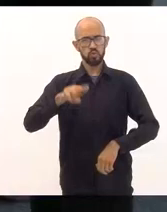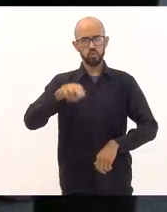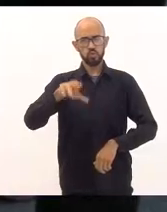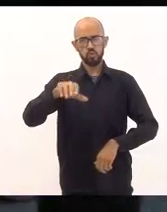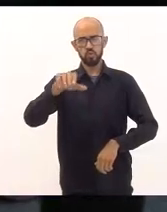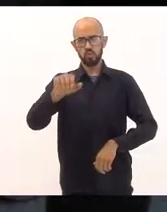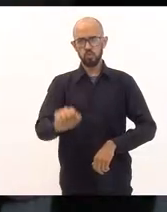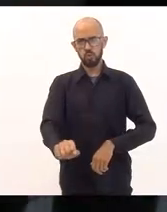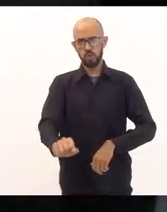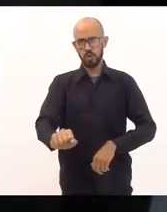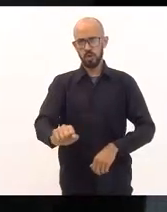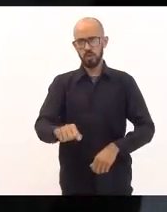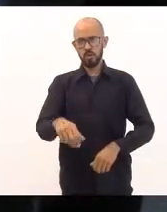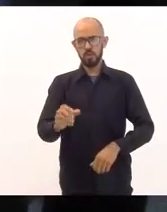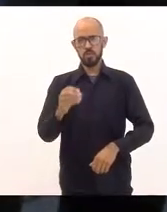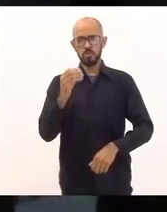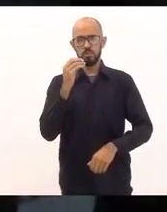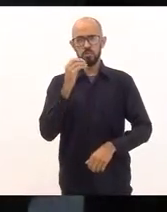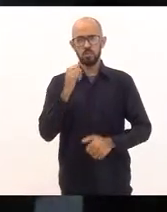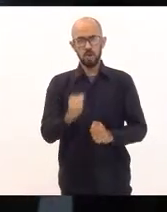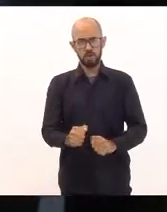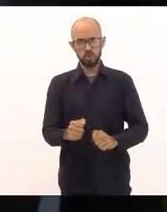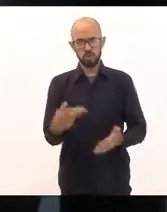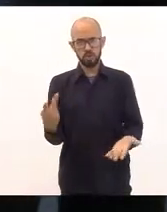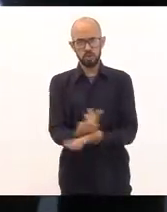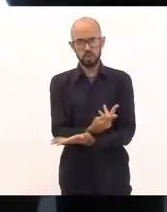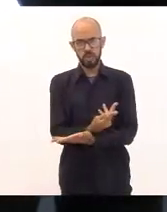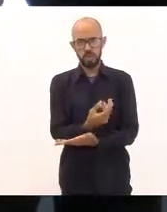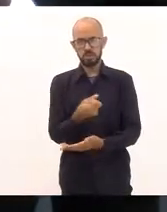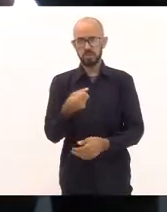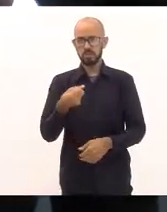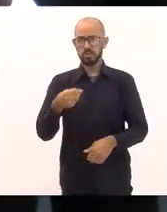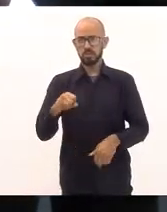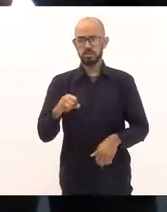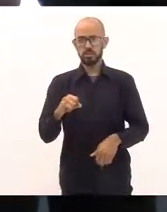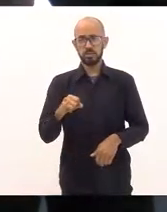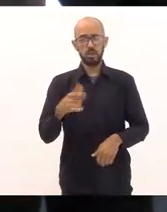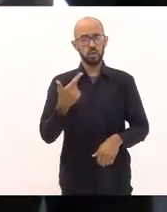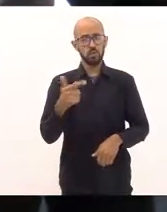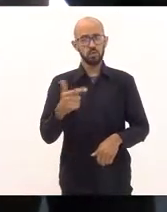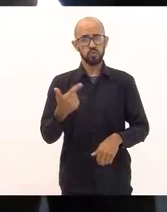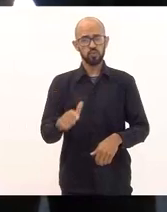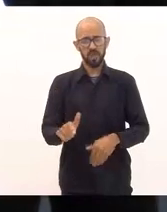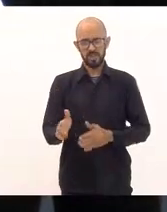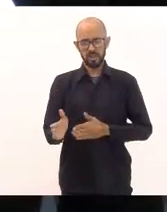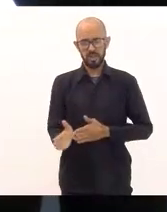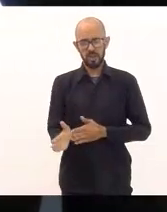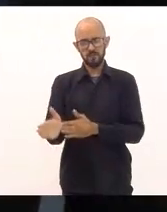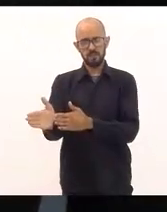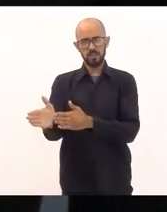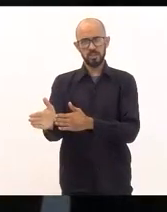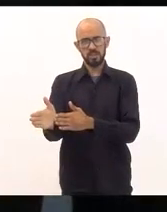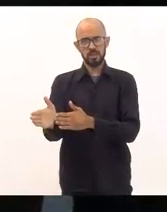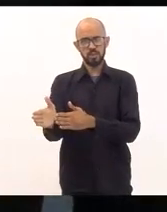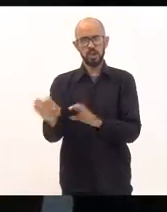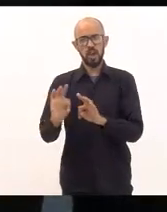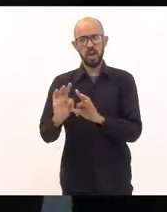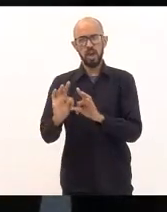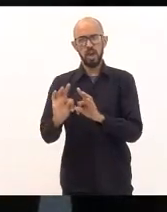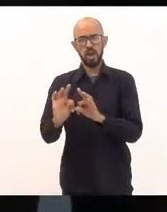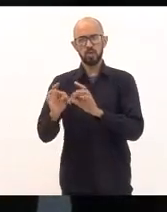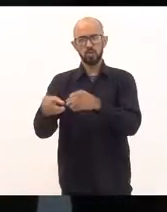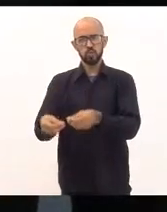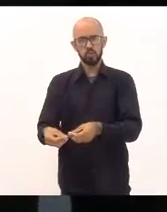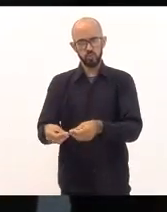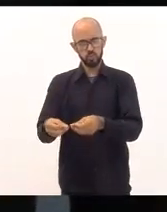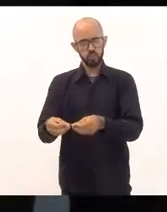poderia acontecer se eu não fosse coerente, deputada Marta Rocha, e